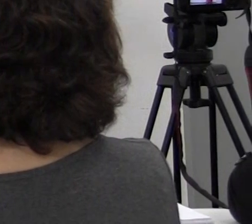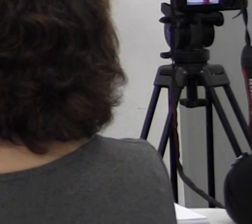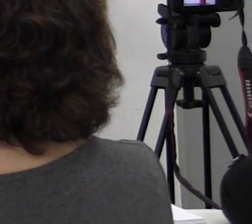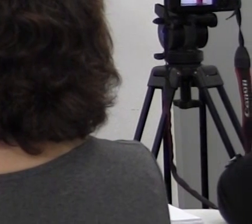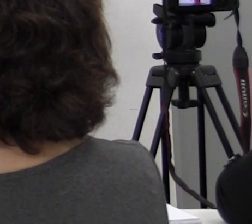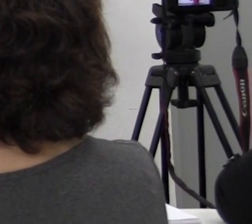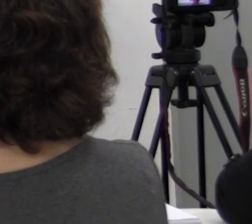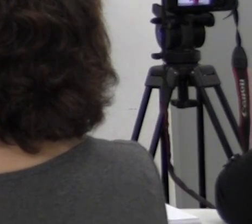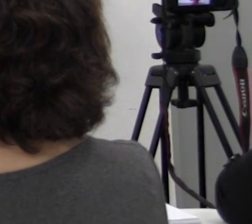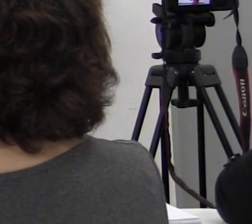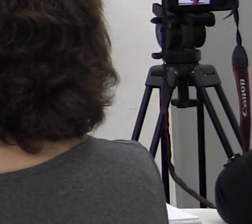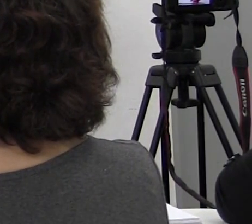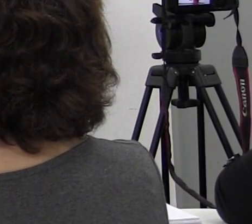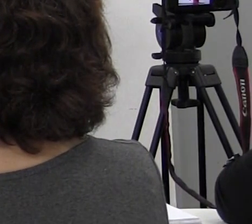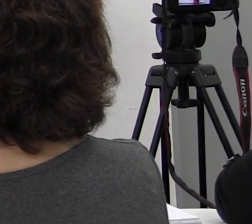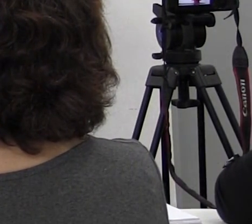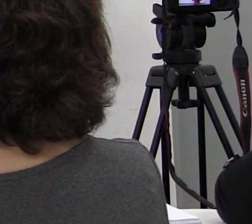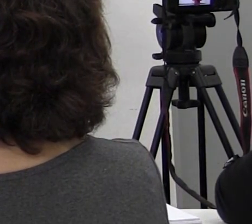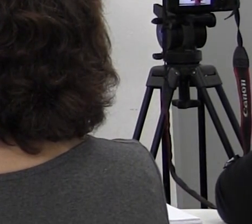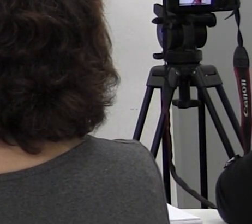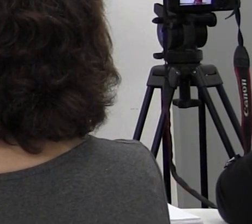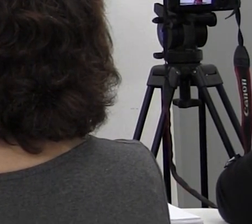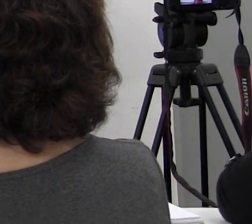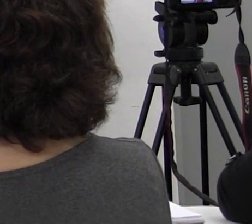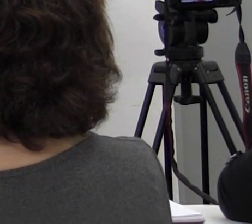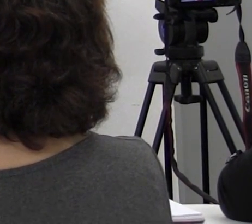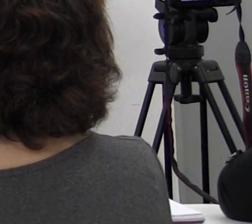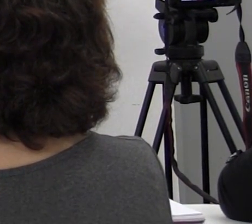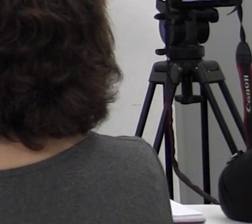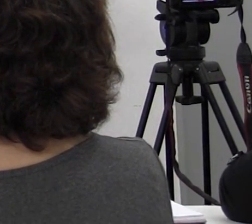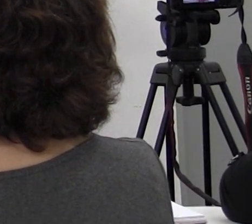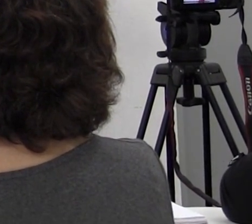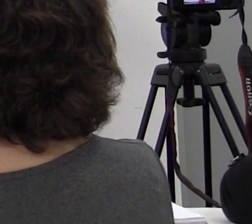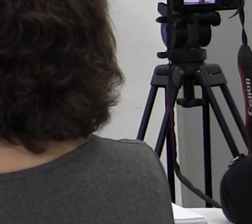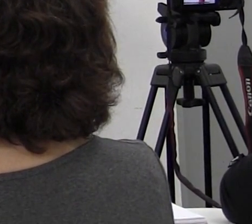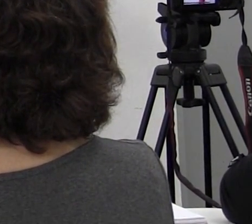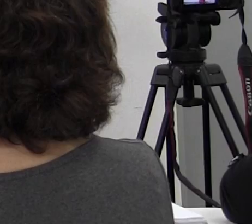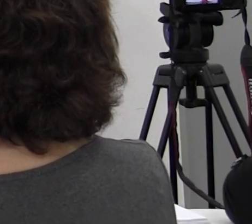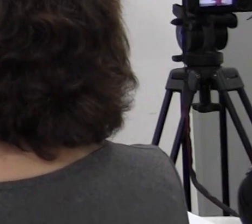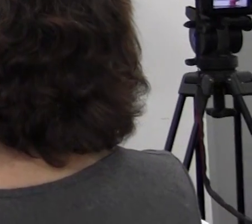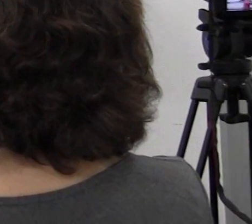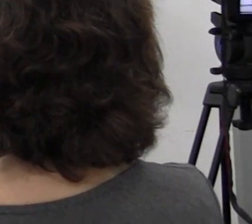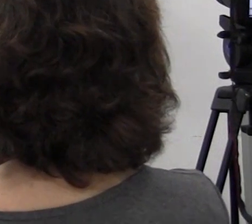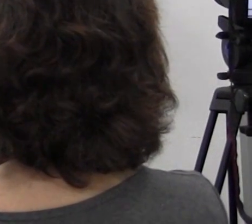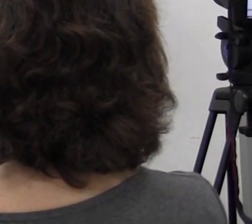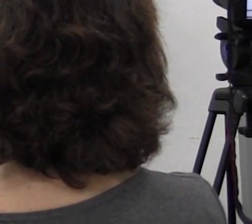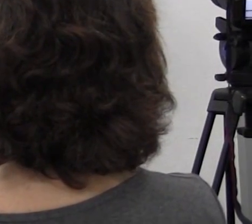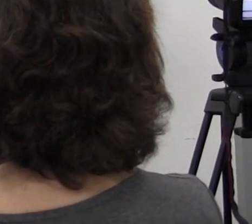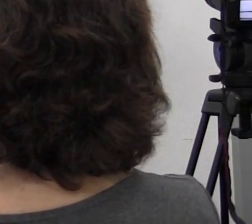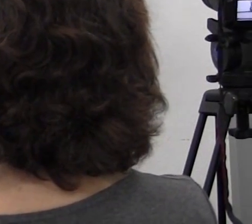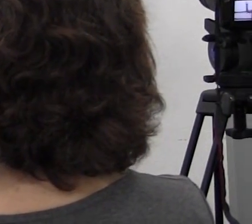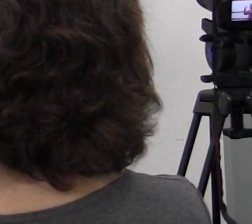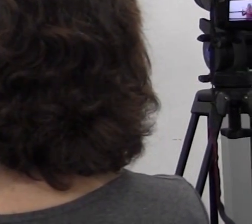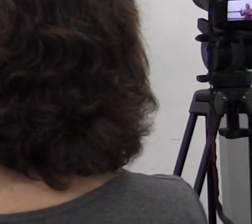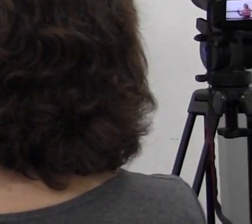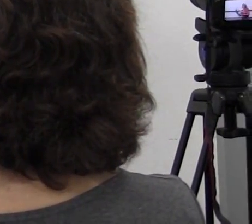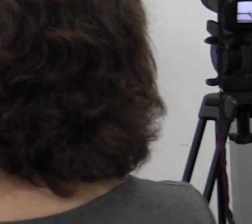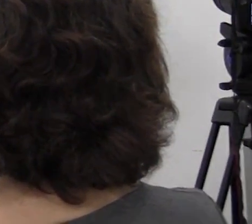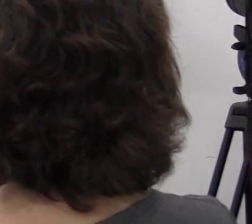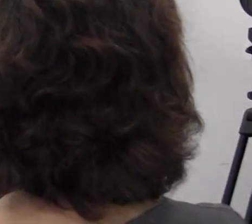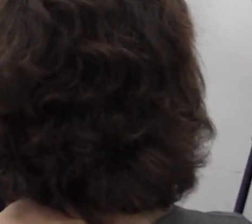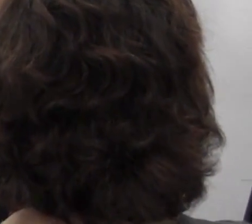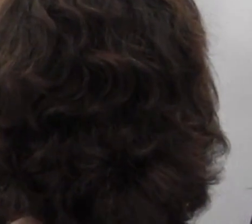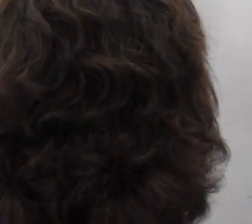sinais e a língua portuguesa. Então fica difícil para o surdo ter fluência, adquirir mais conhecimento, ter um